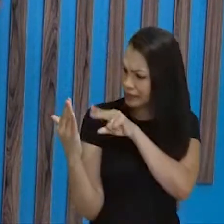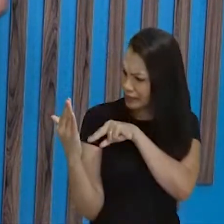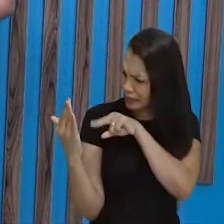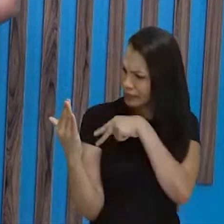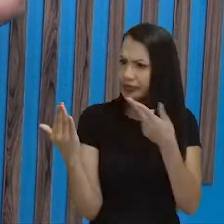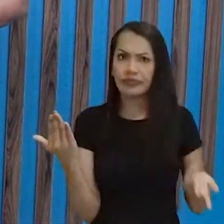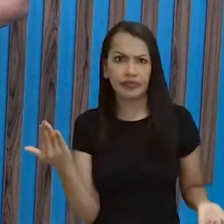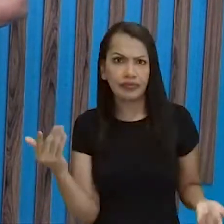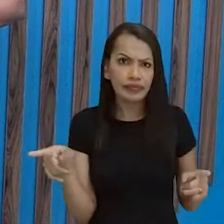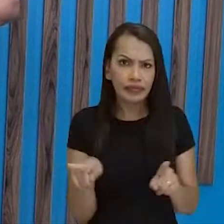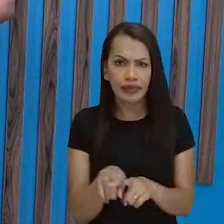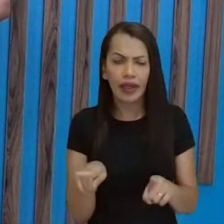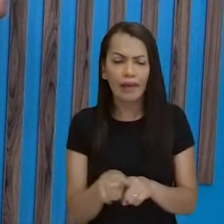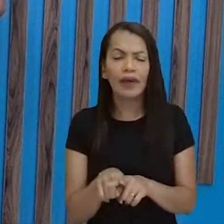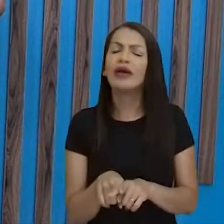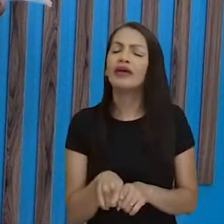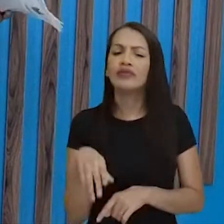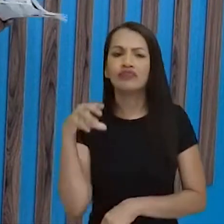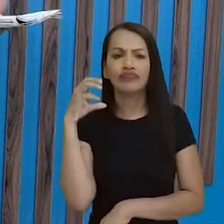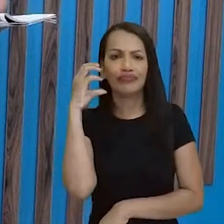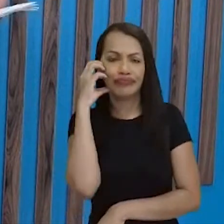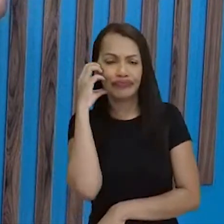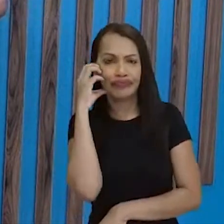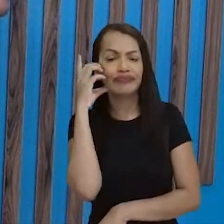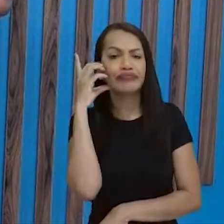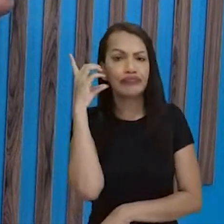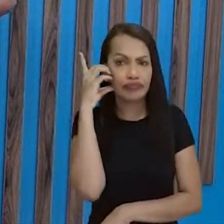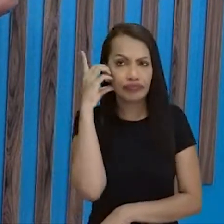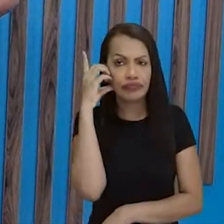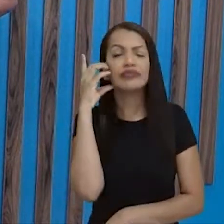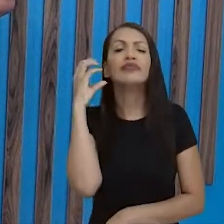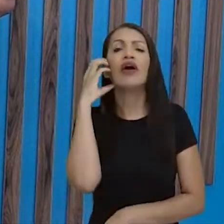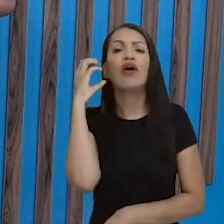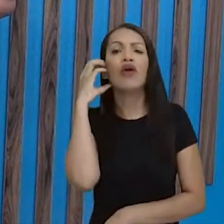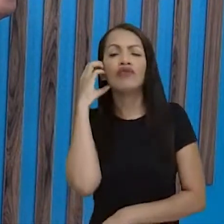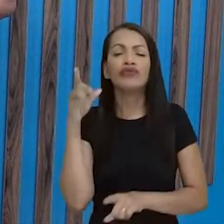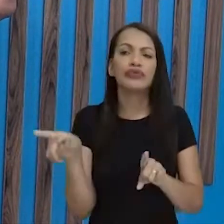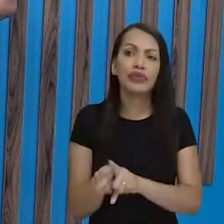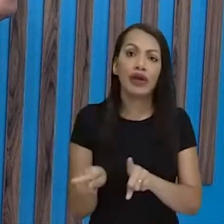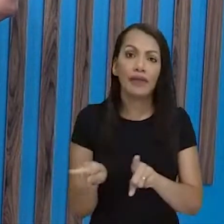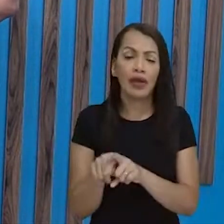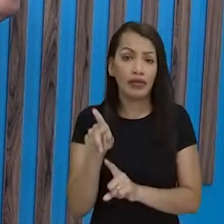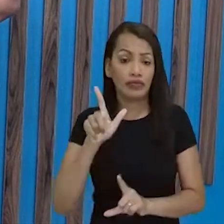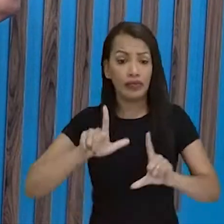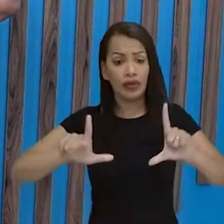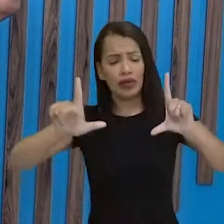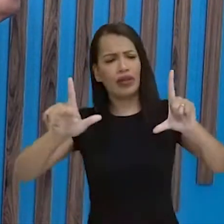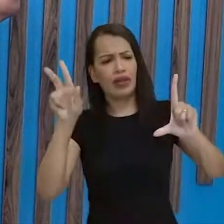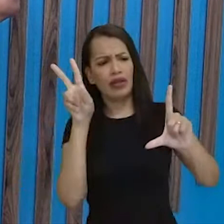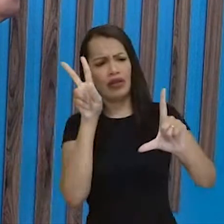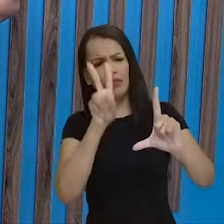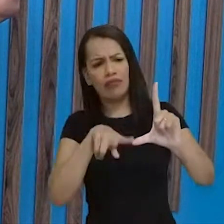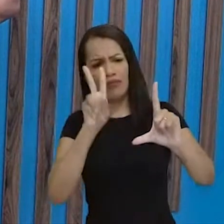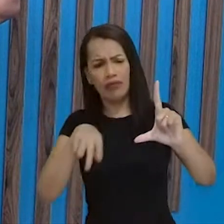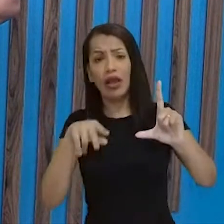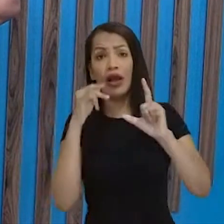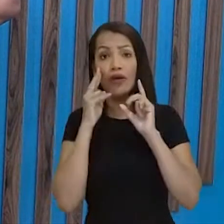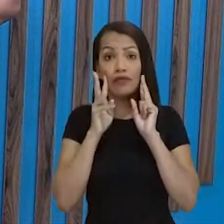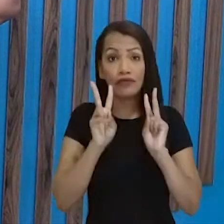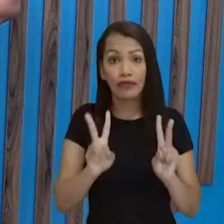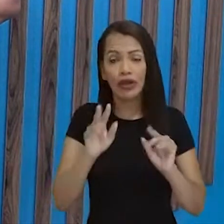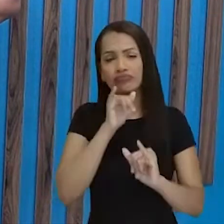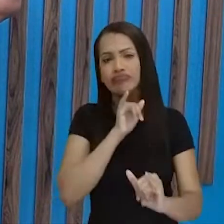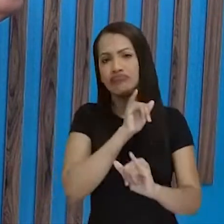no rádio ou assistir a notícia na televisão. Essas notícias estarão informando o que